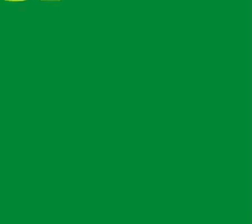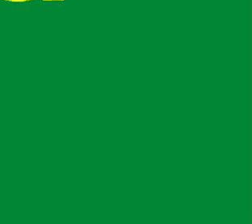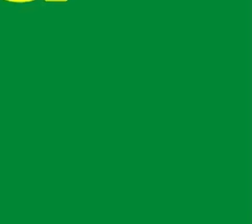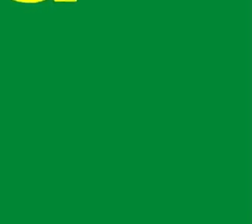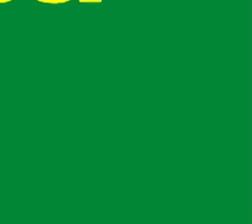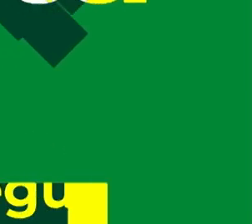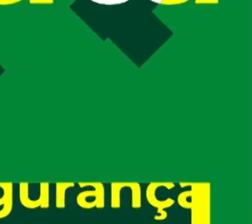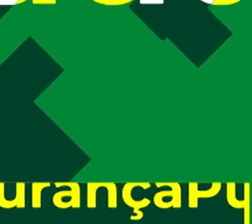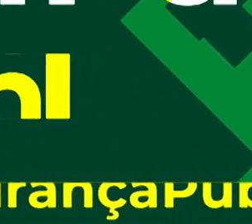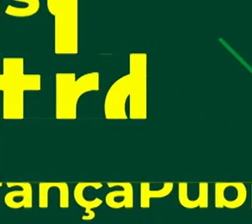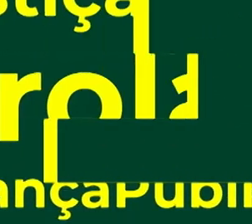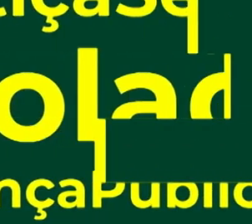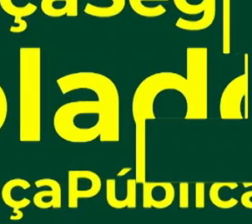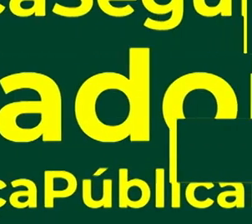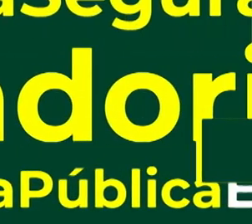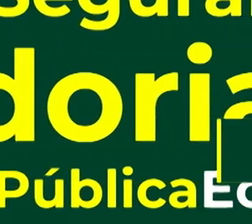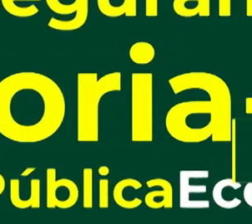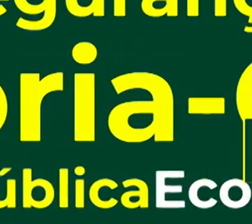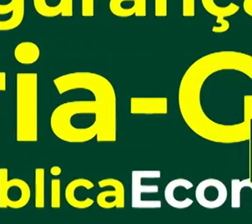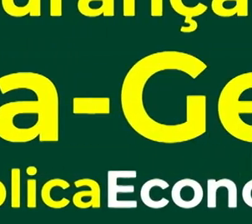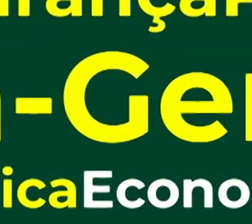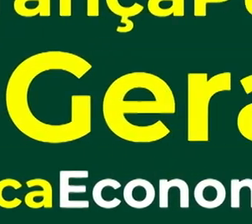E aí